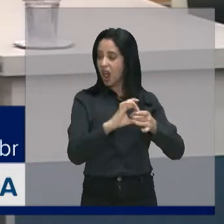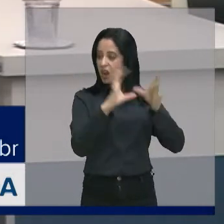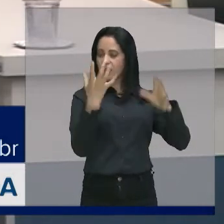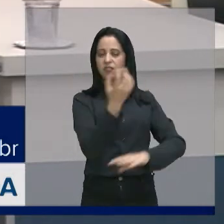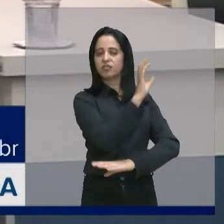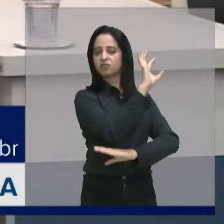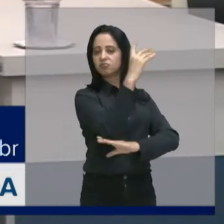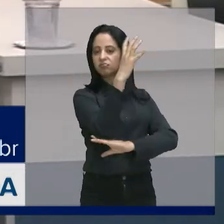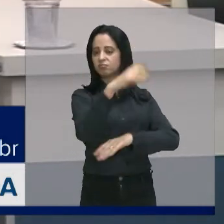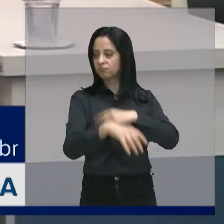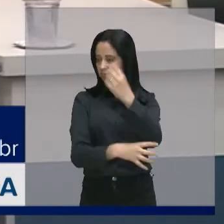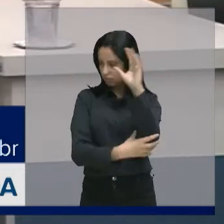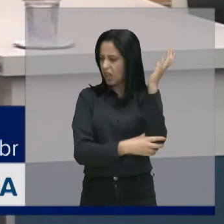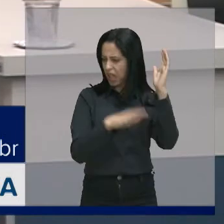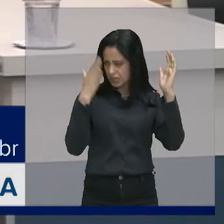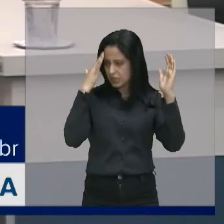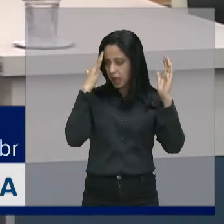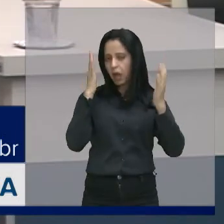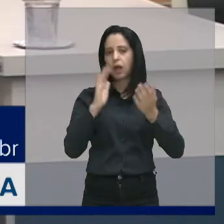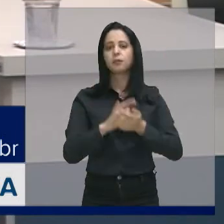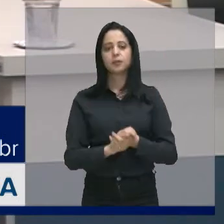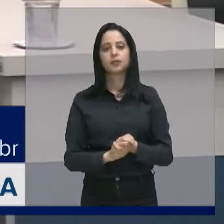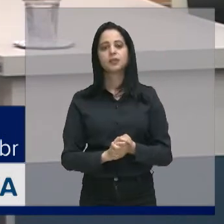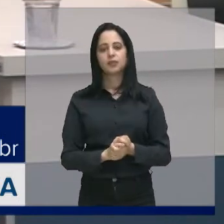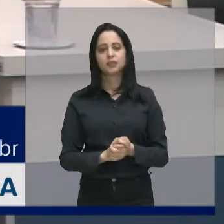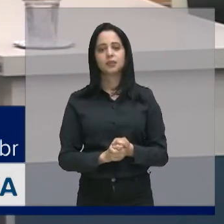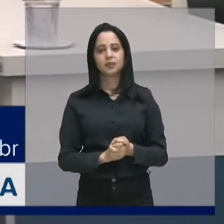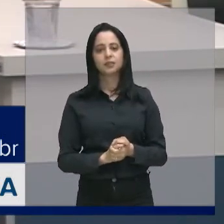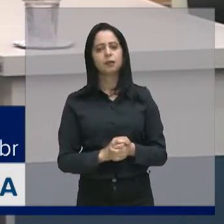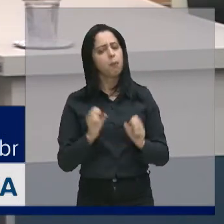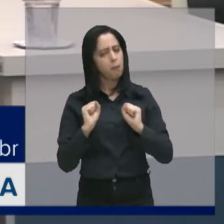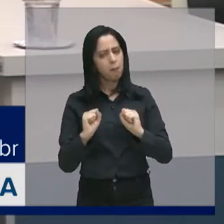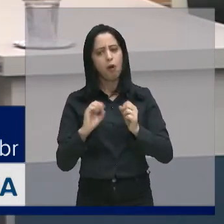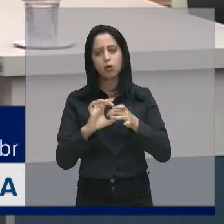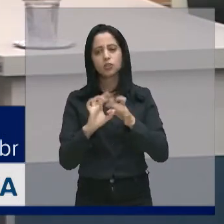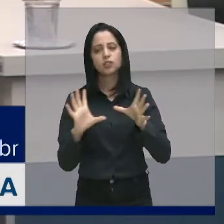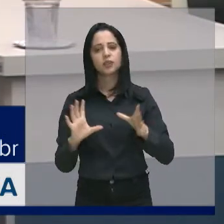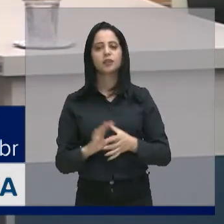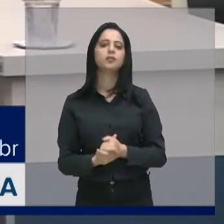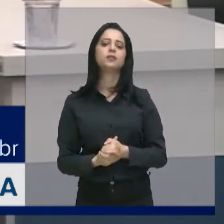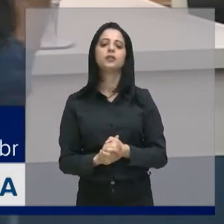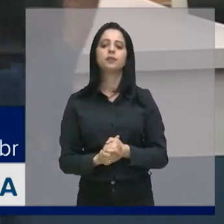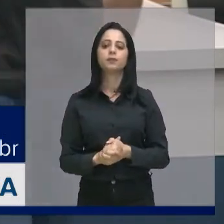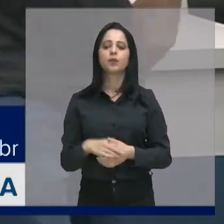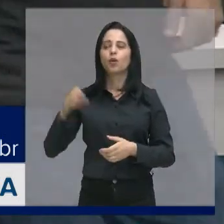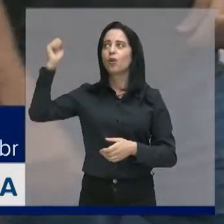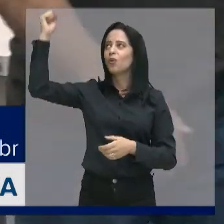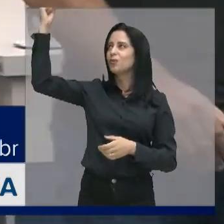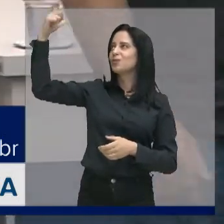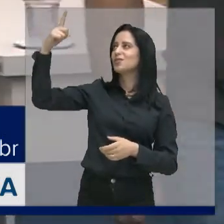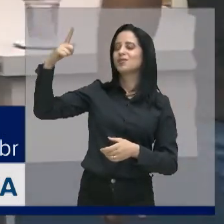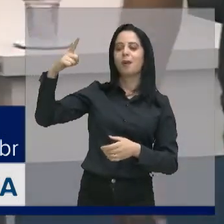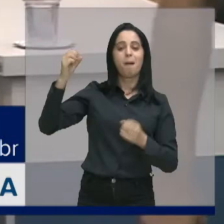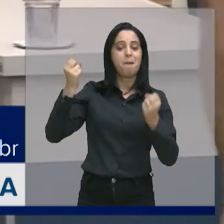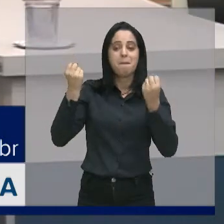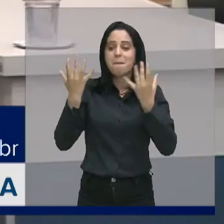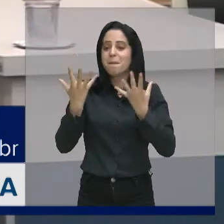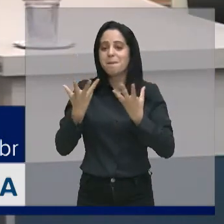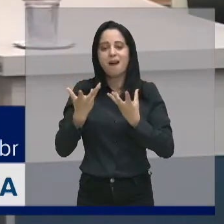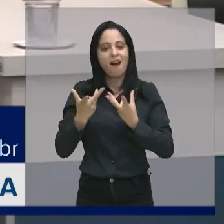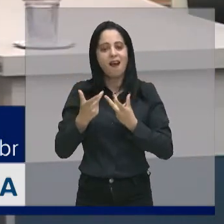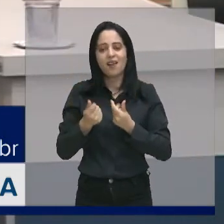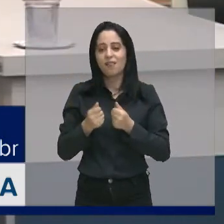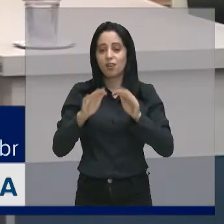que antigamente, no começo da pandemia, a gente tinha tanto receio. O sol, que é uma dádiva de Deus para nós, é um